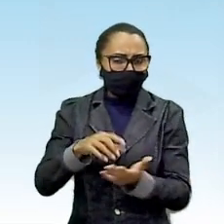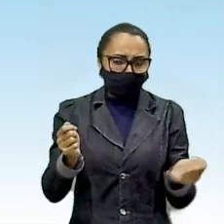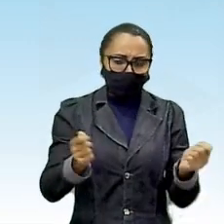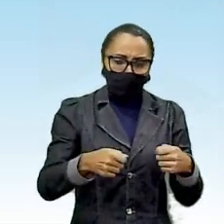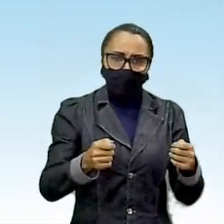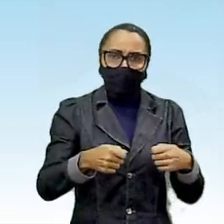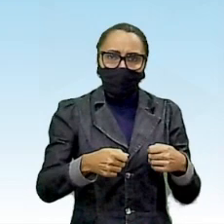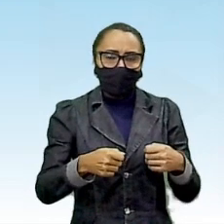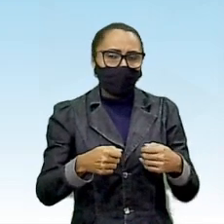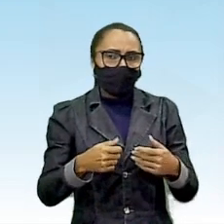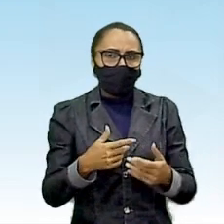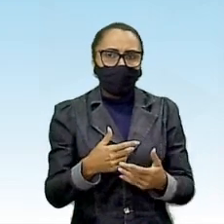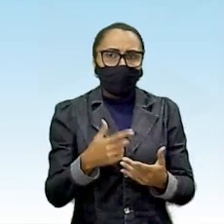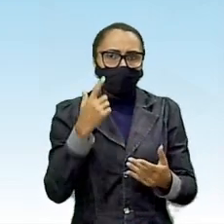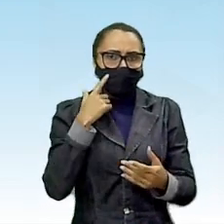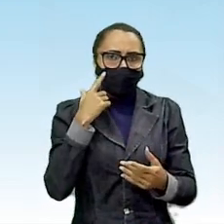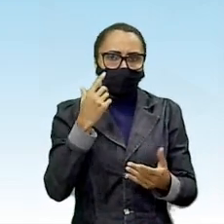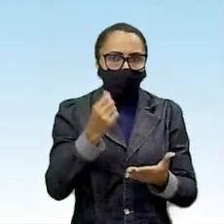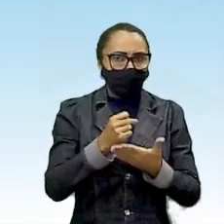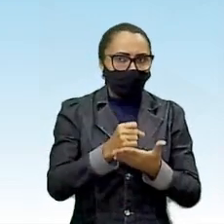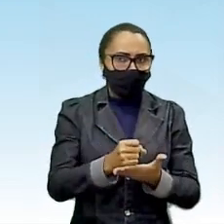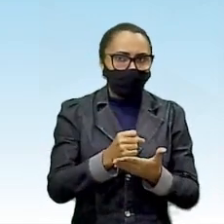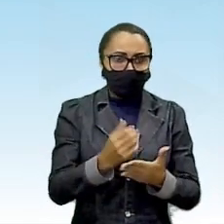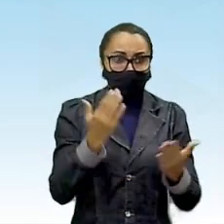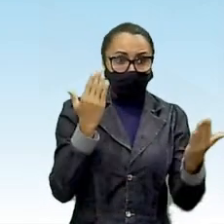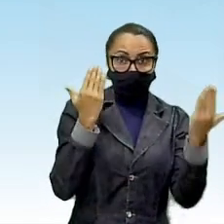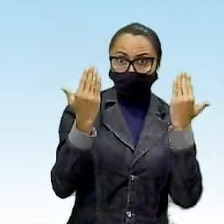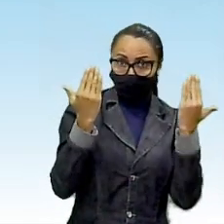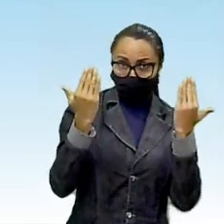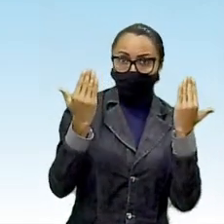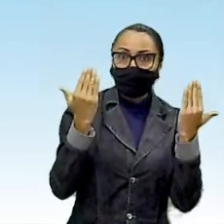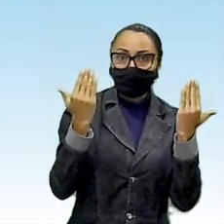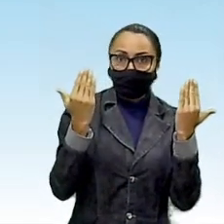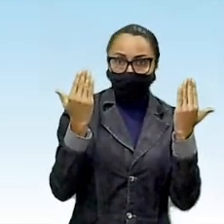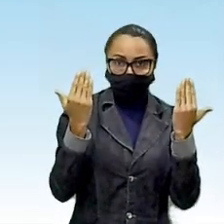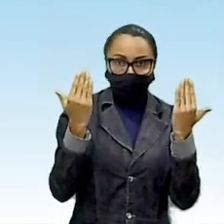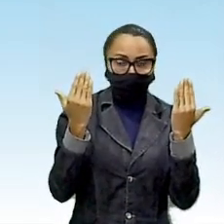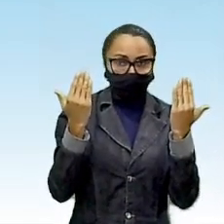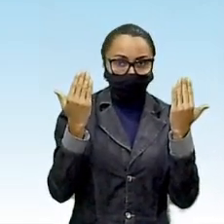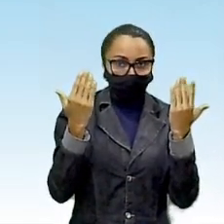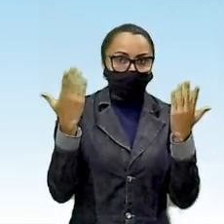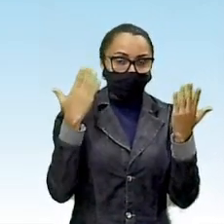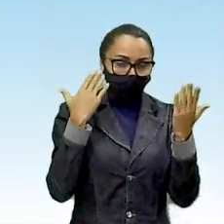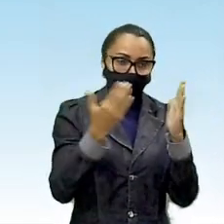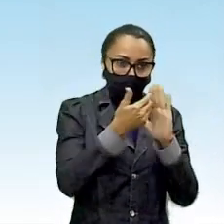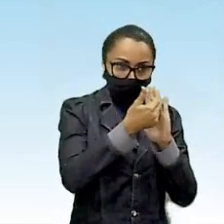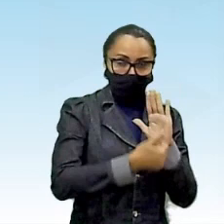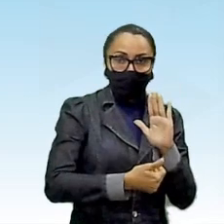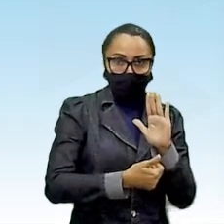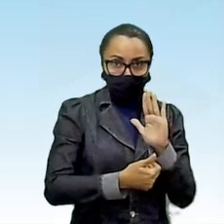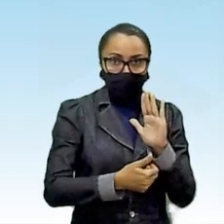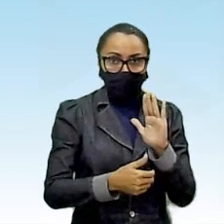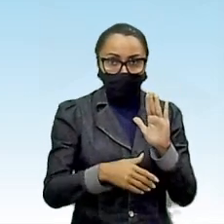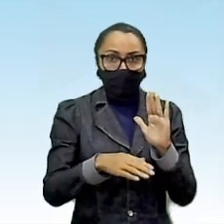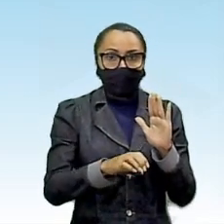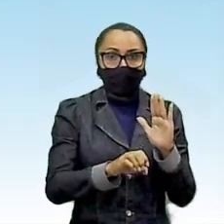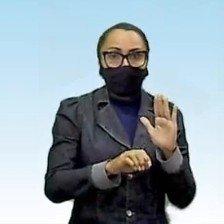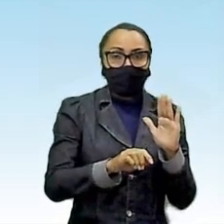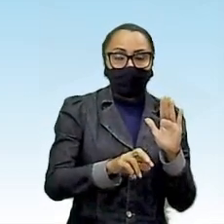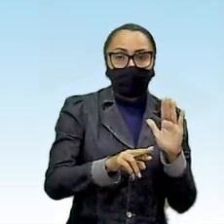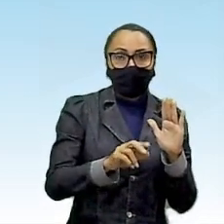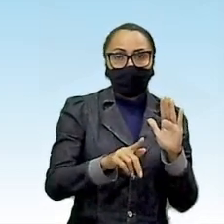possibilidade de uma colaboração de um psicólogo, né, também nesses documentos, na parte de ergonomia